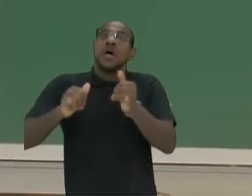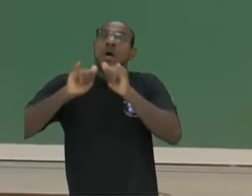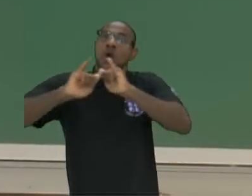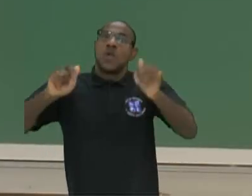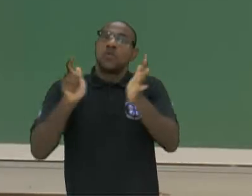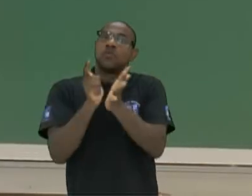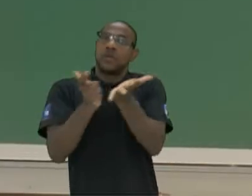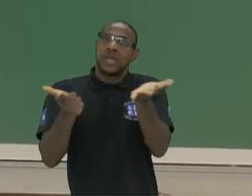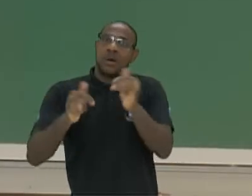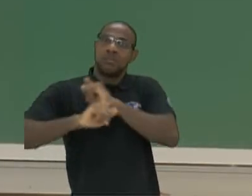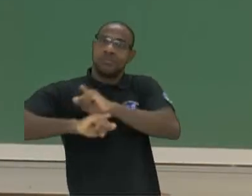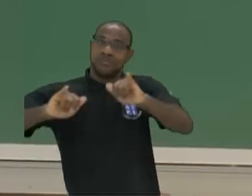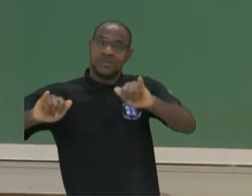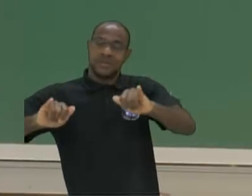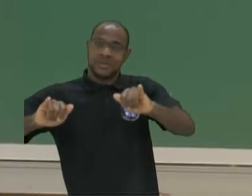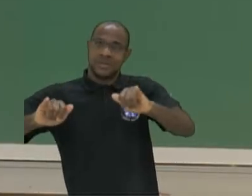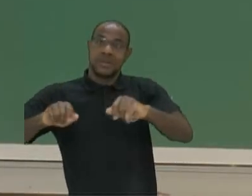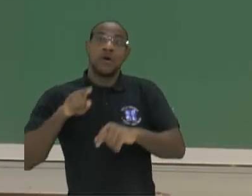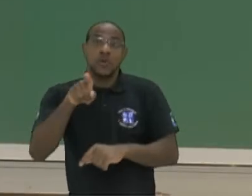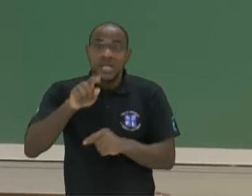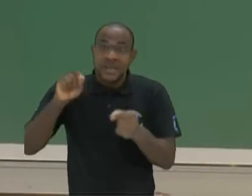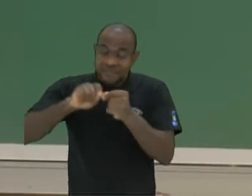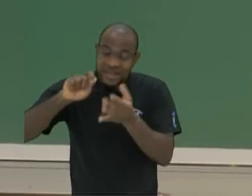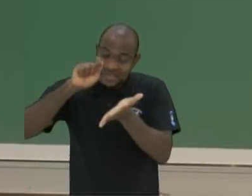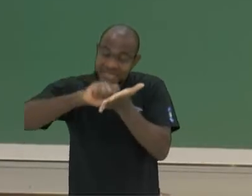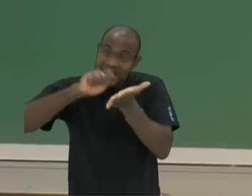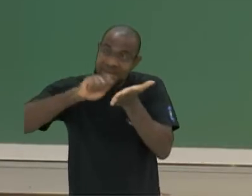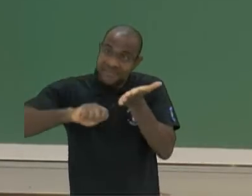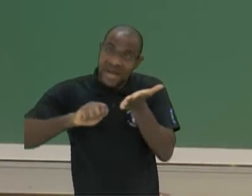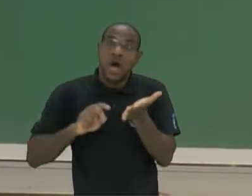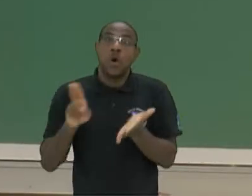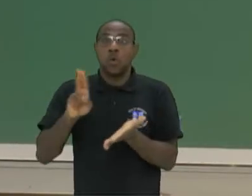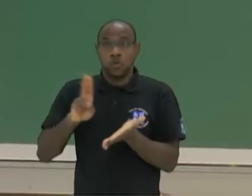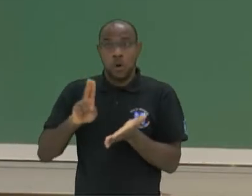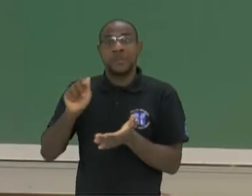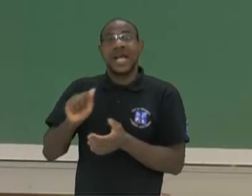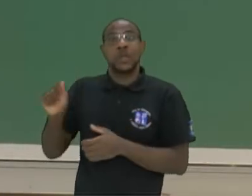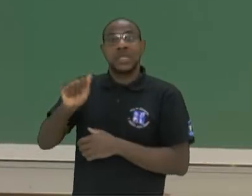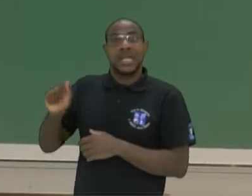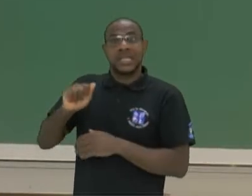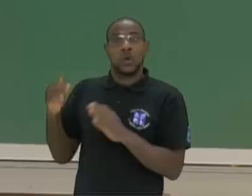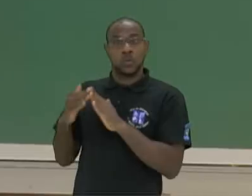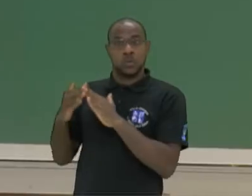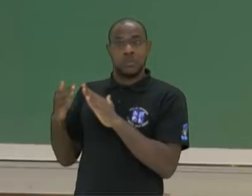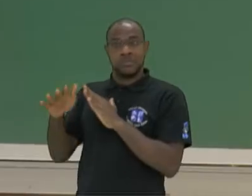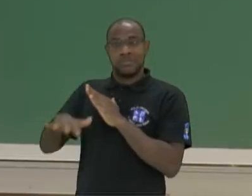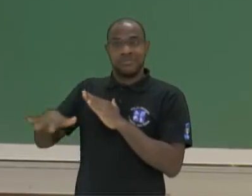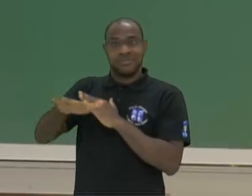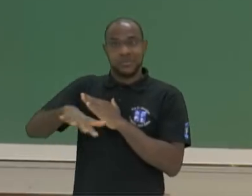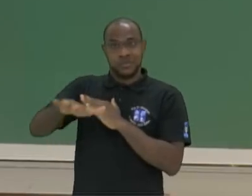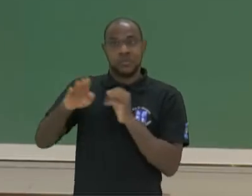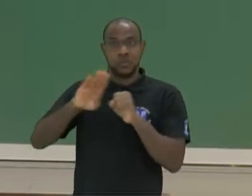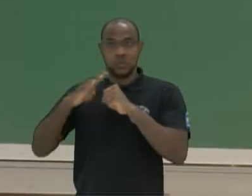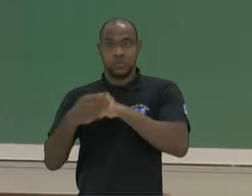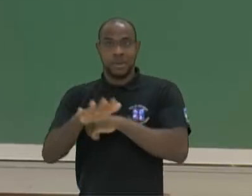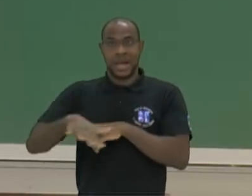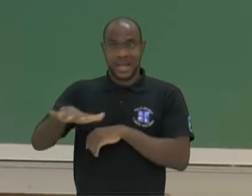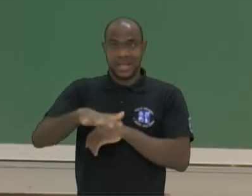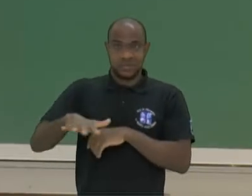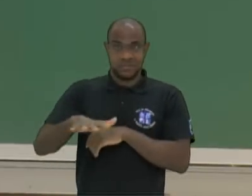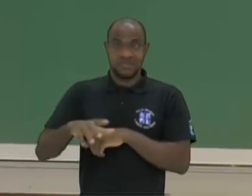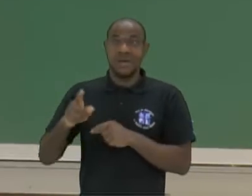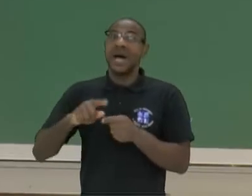Então, repare. Você vai escrever em nome da associação de moradores, vai redigir uma carta de